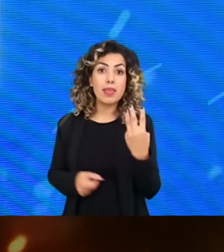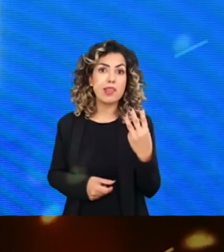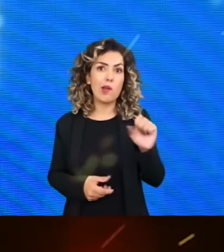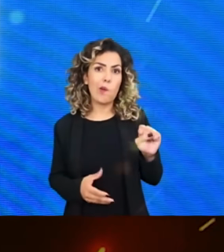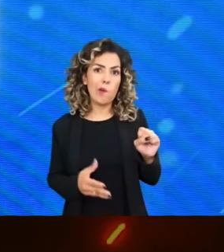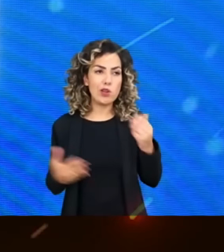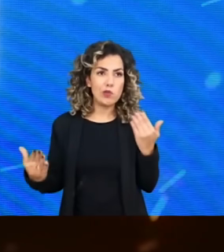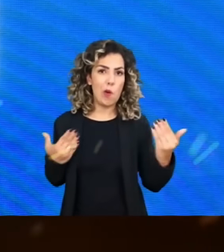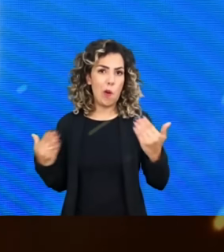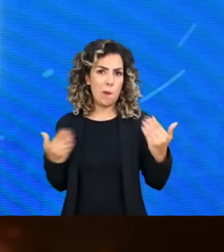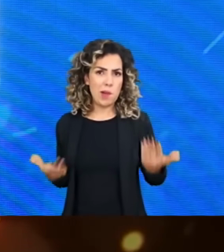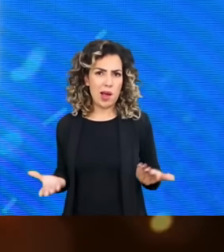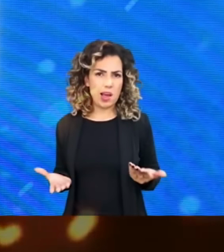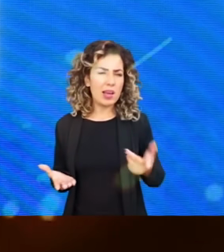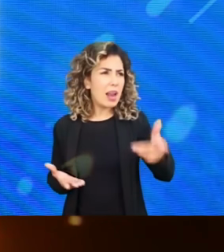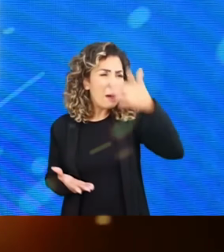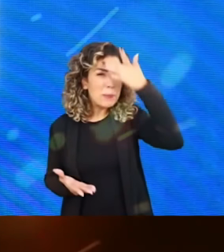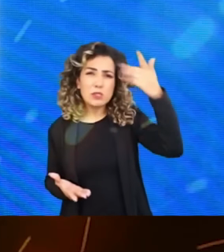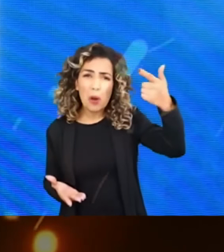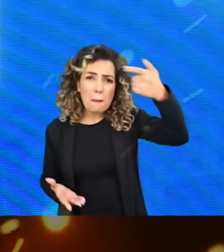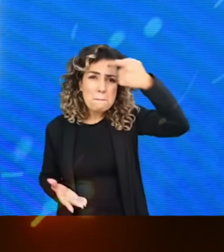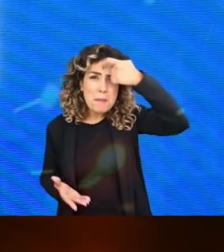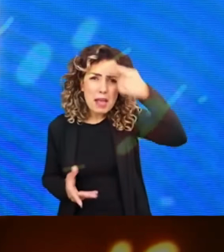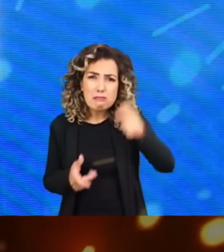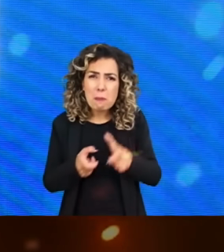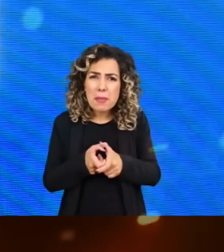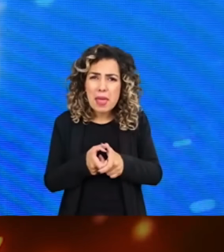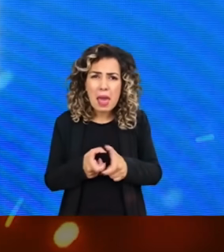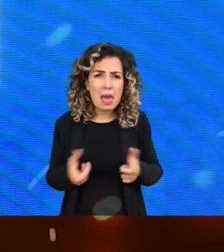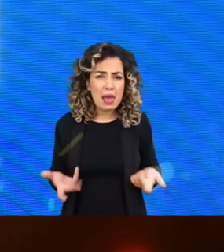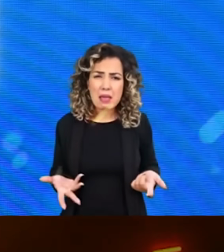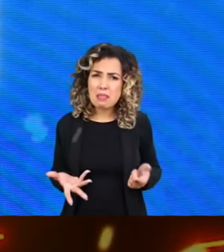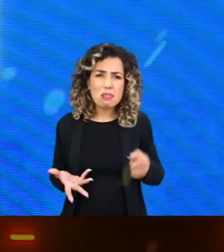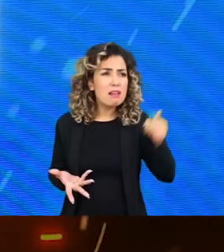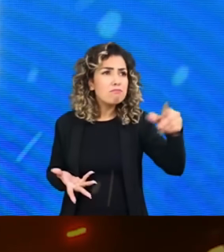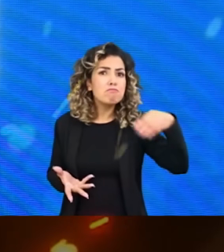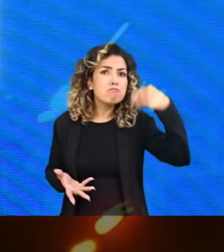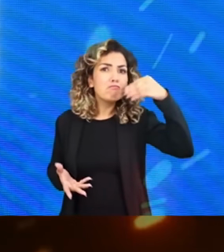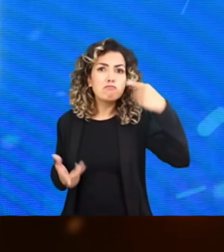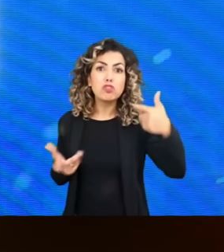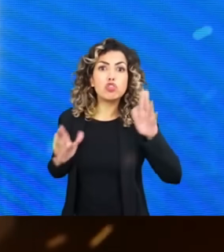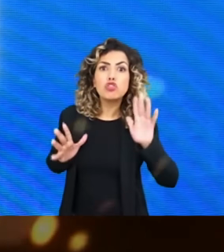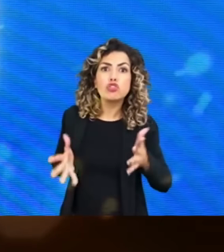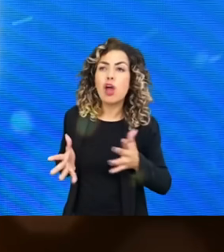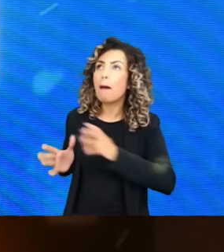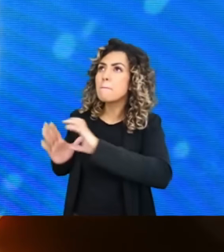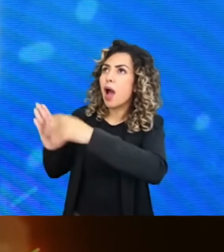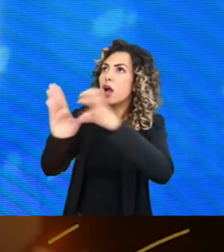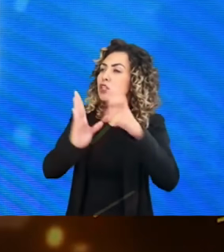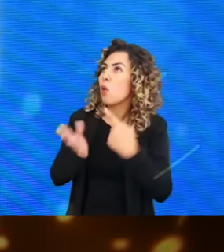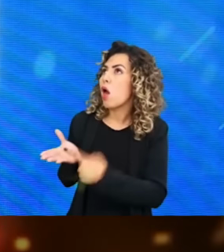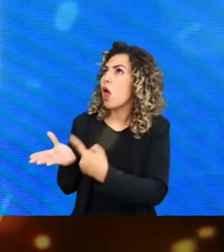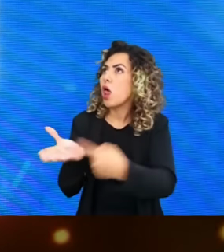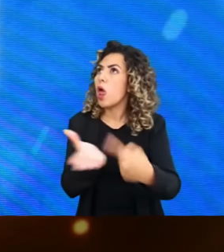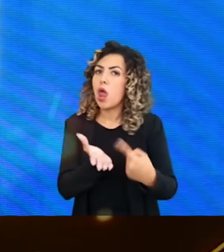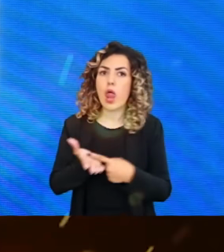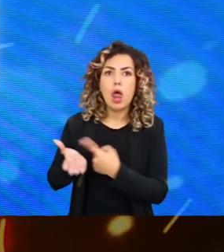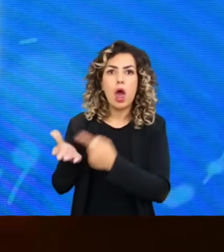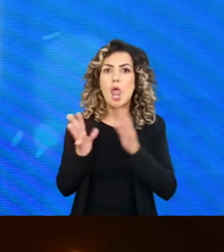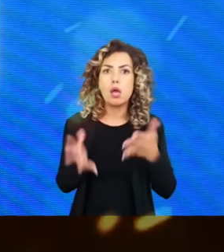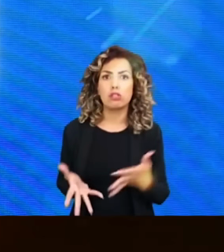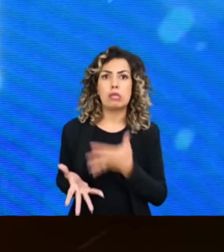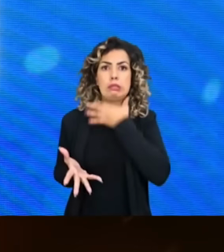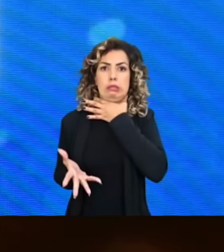você colocar alguém com mentalidade pequena alguém que já tá amarrado até os pés com compromisso com partidos alguém que já é Refém de